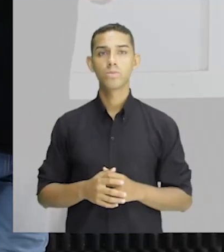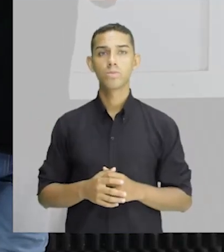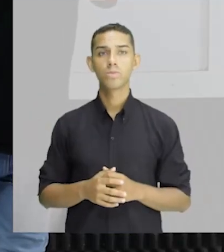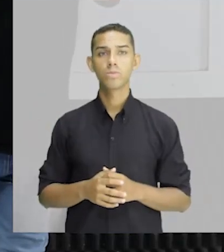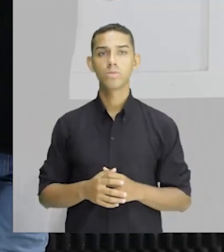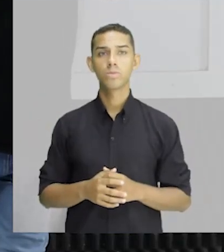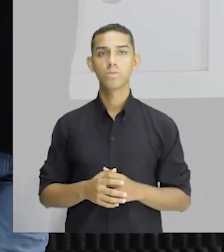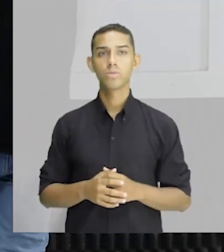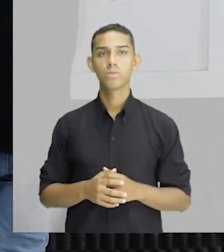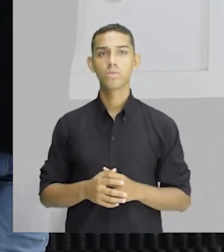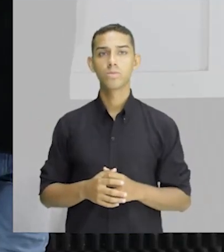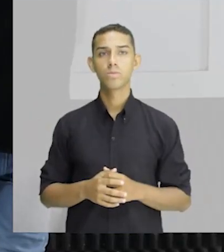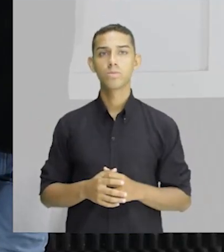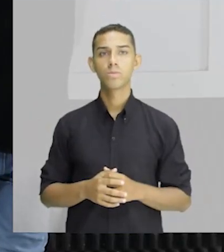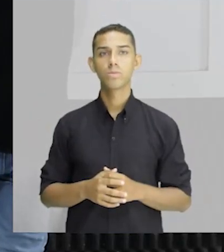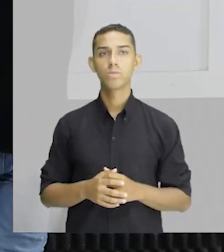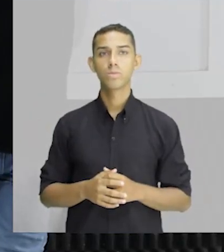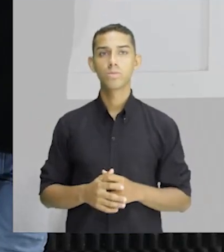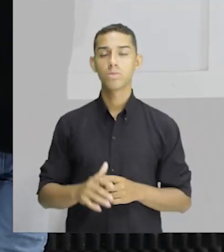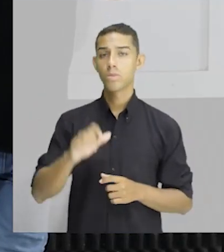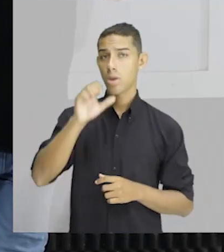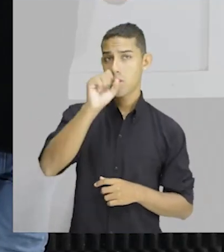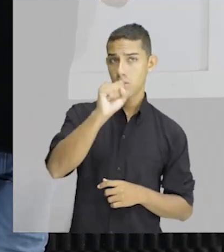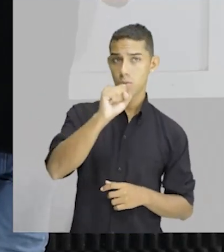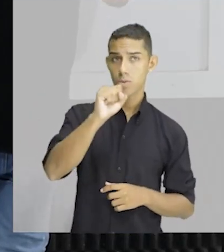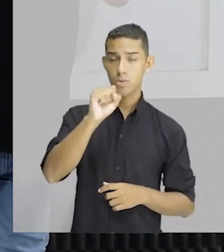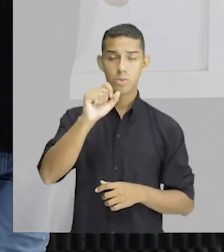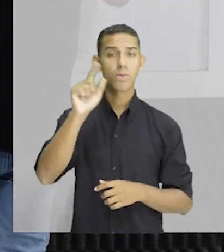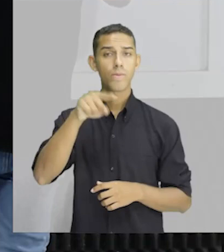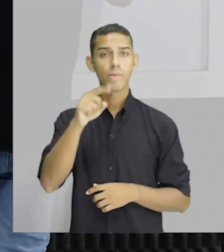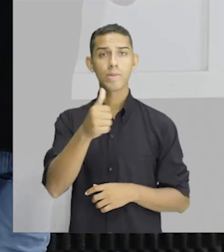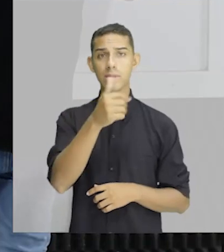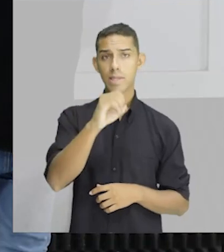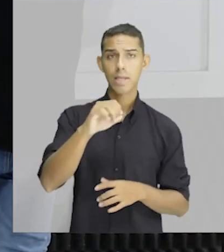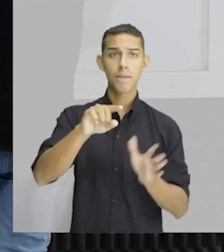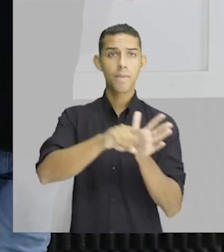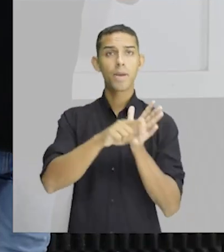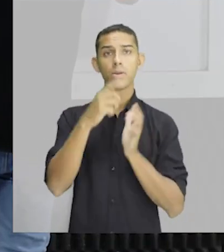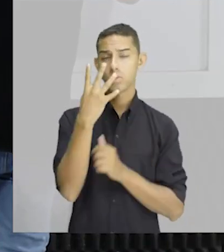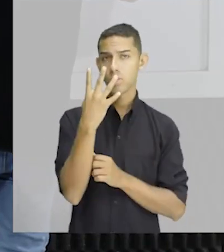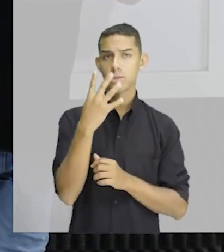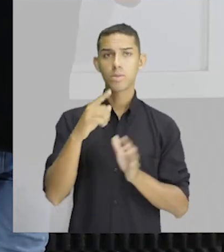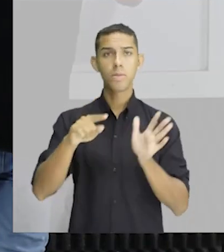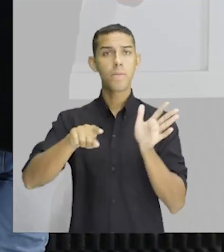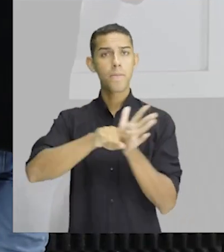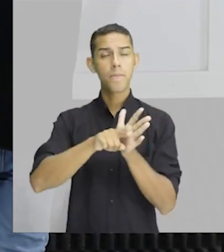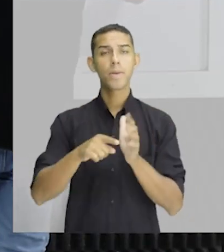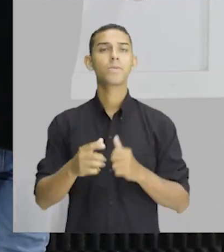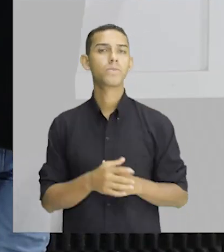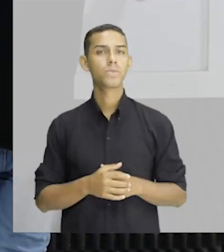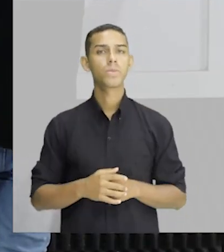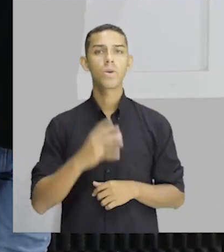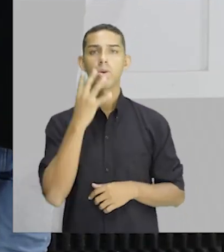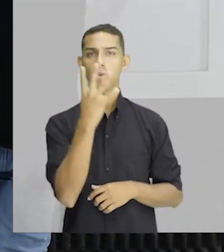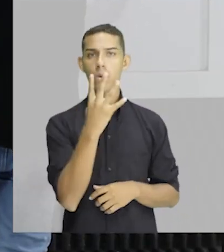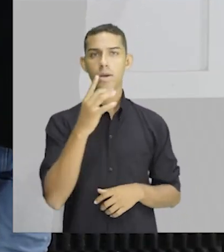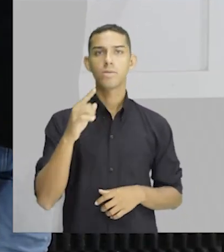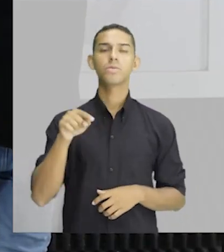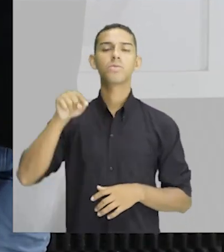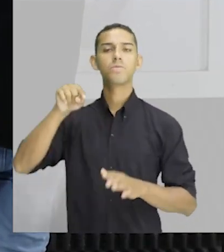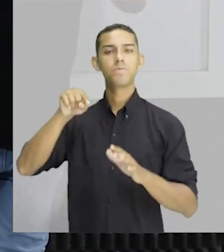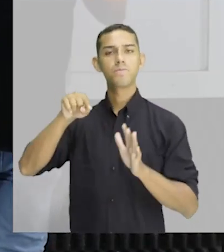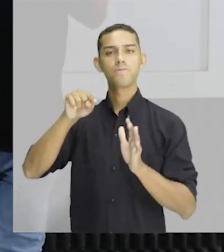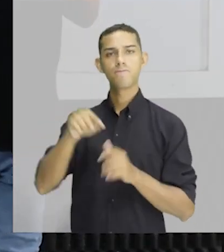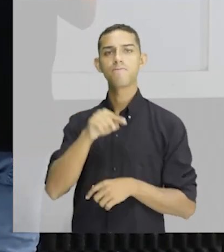8, não bota o sinal, já sei o que ele significa, 10 elevado a menos 4, menos 4 vezes 10 elevado a menos